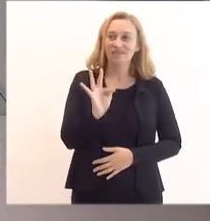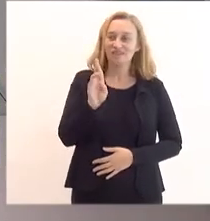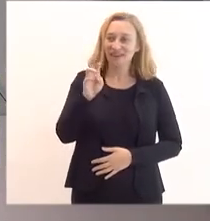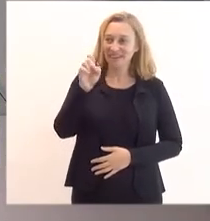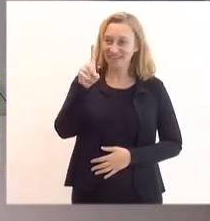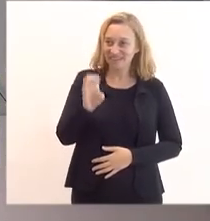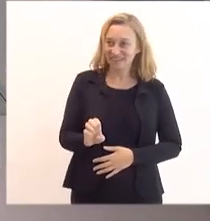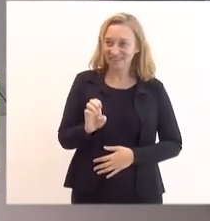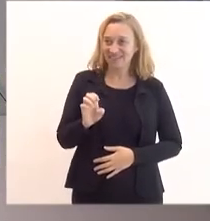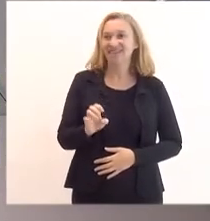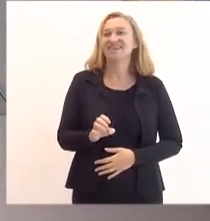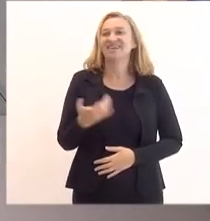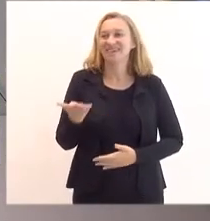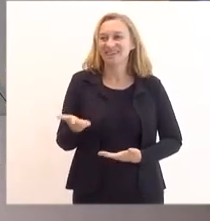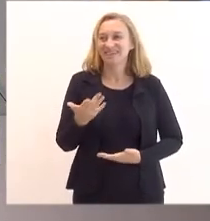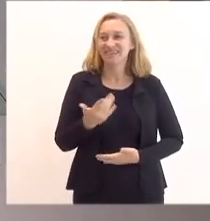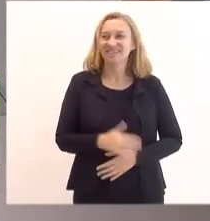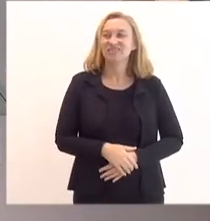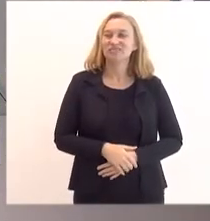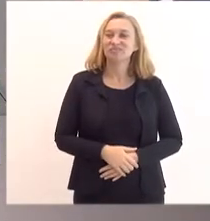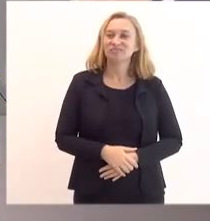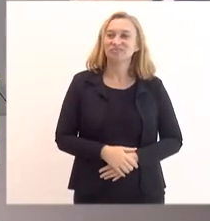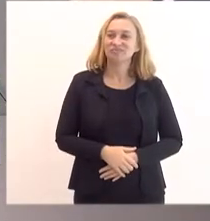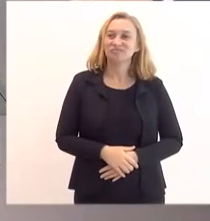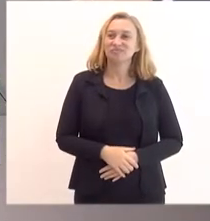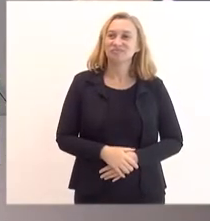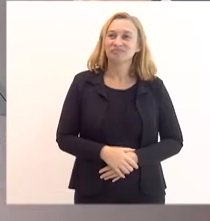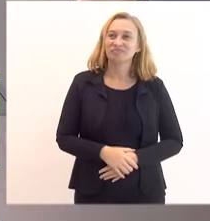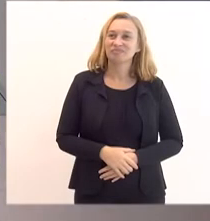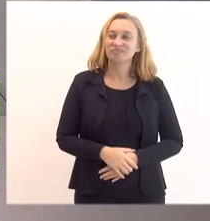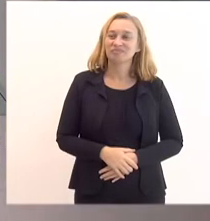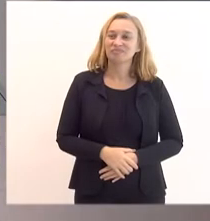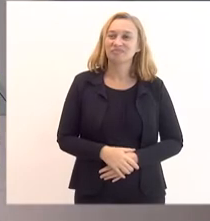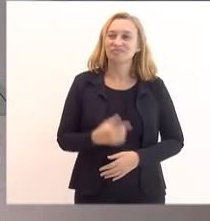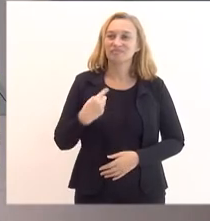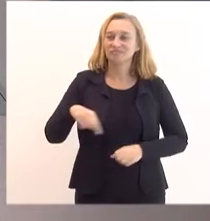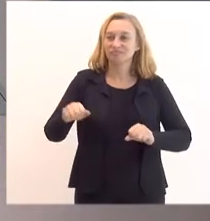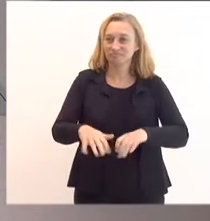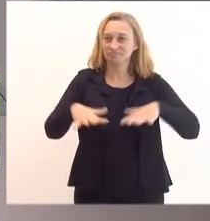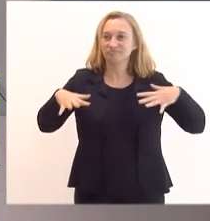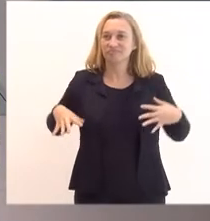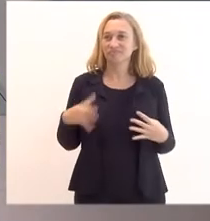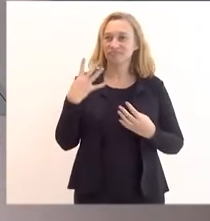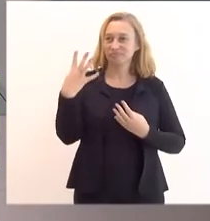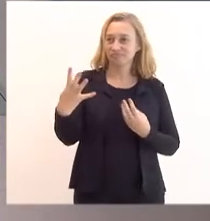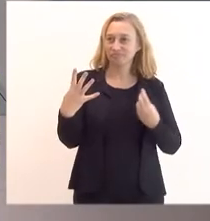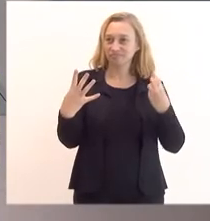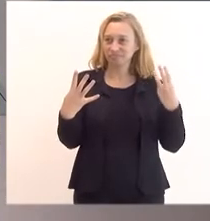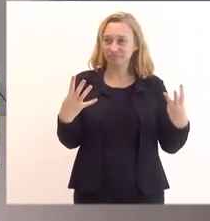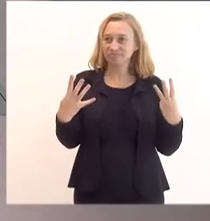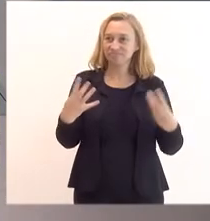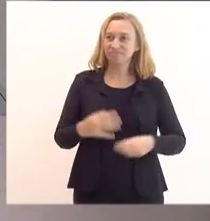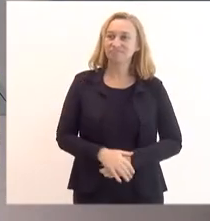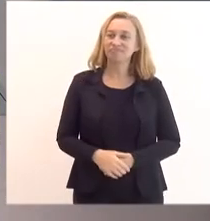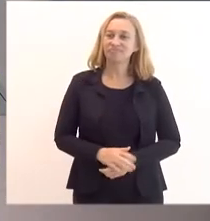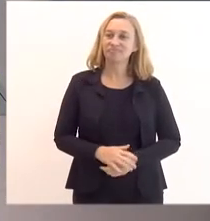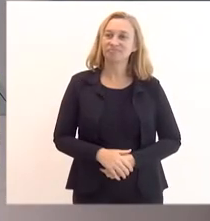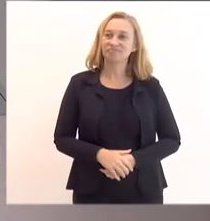Por presente. Então vai a plenário 4-3. Não vai a nenhuma outra. Eu